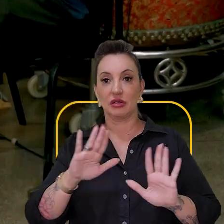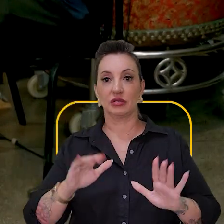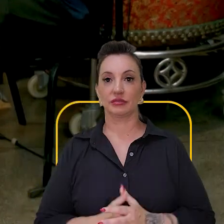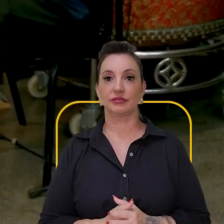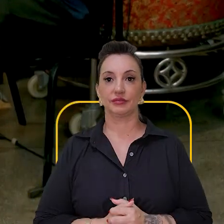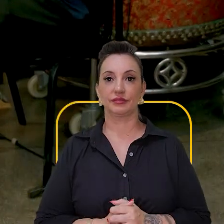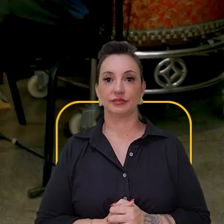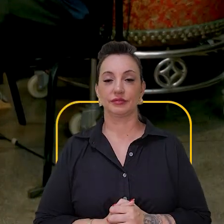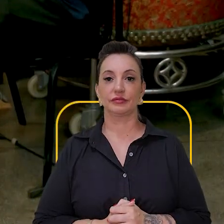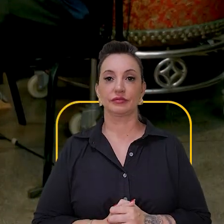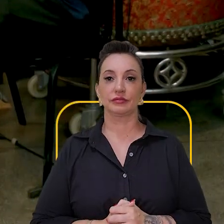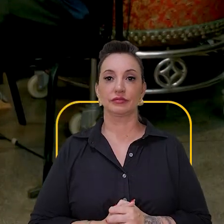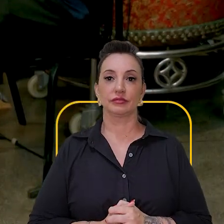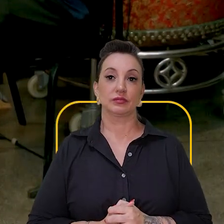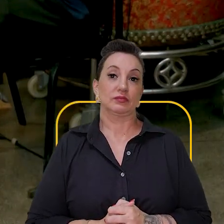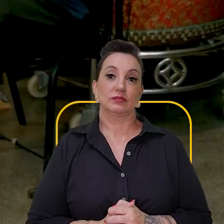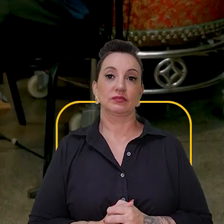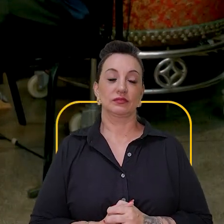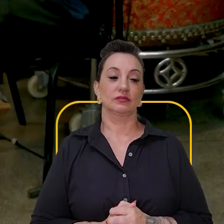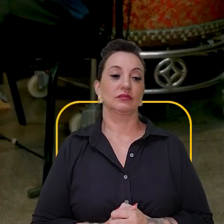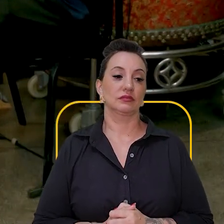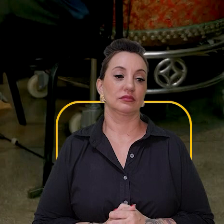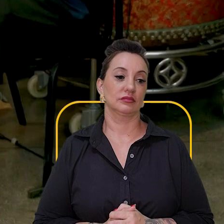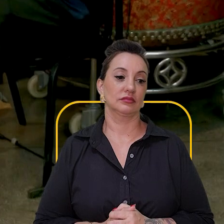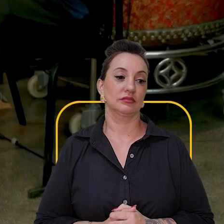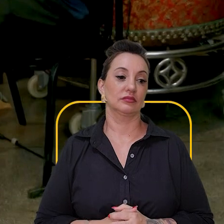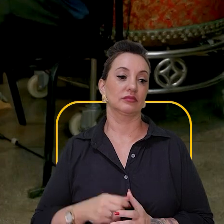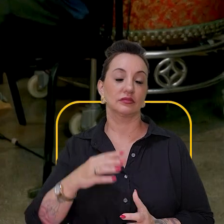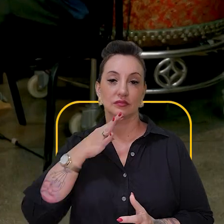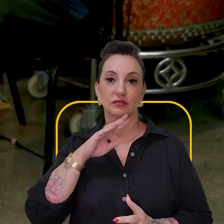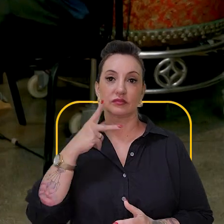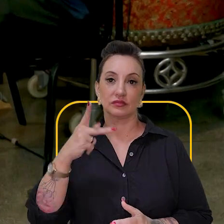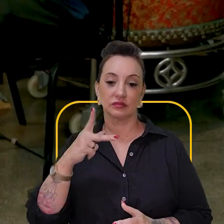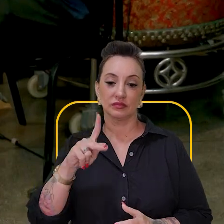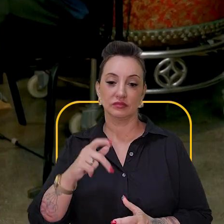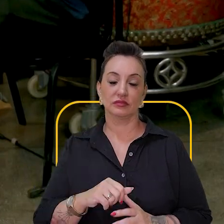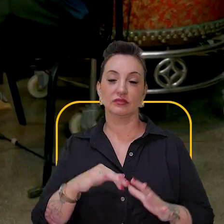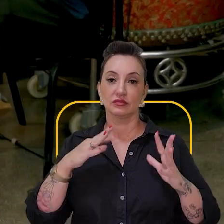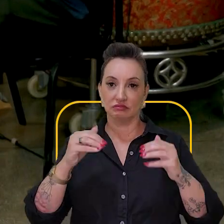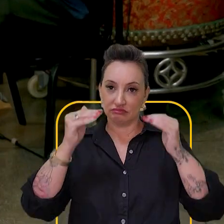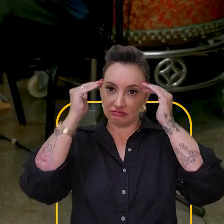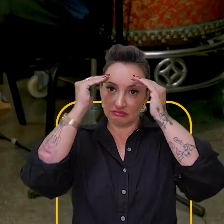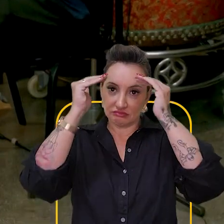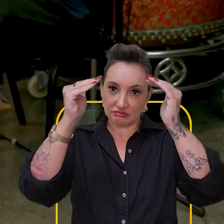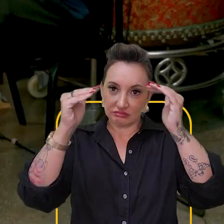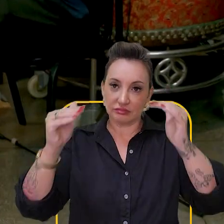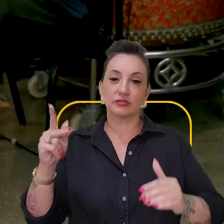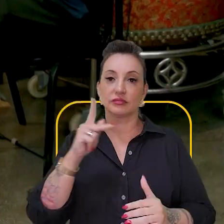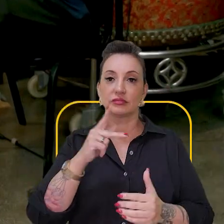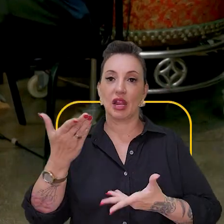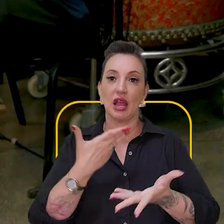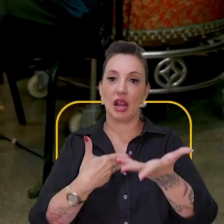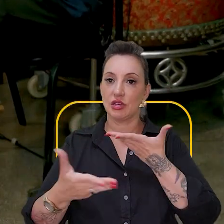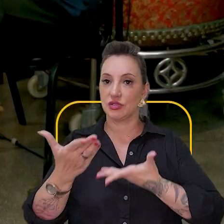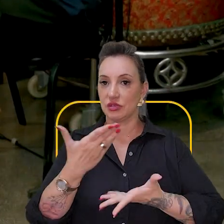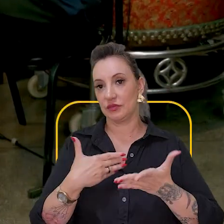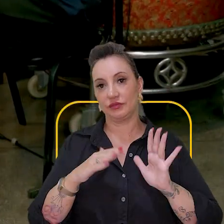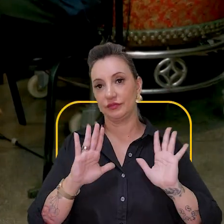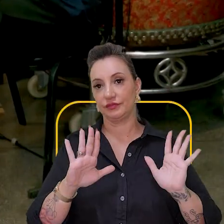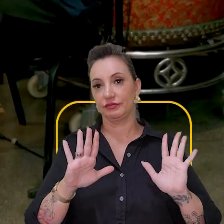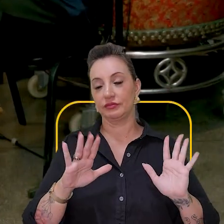né e e lógico que você tem o seu sifu tem todo um respeito tem todo um